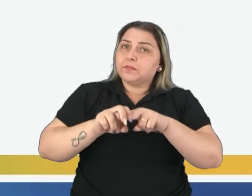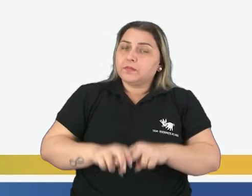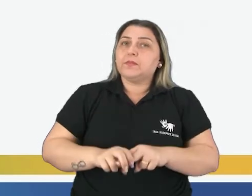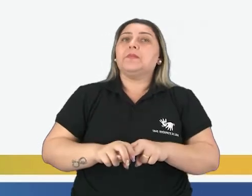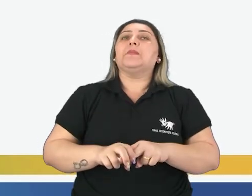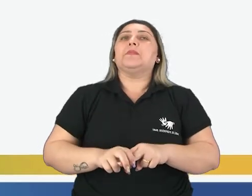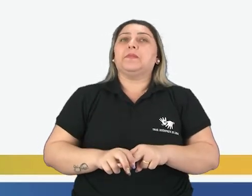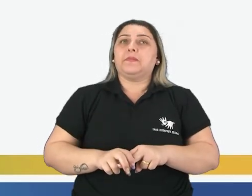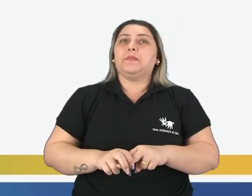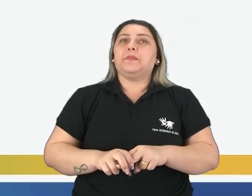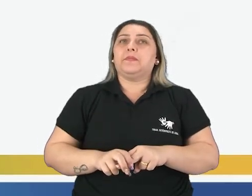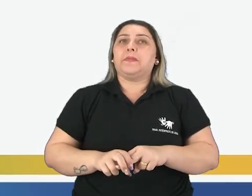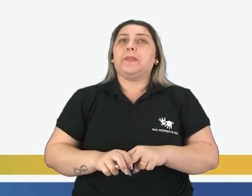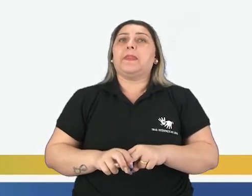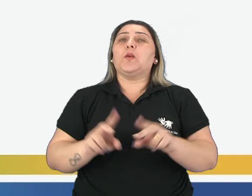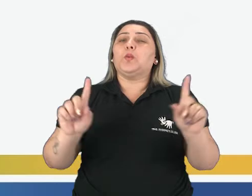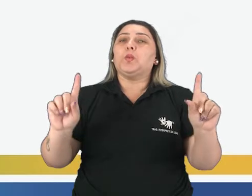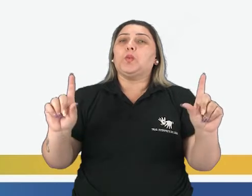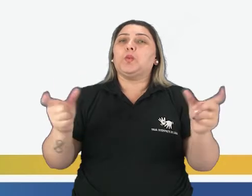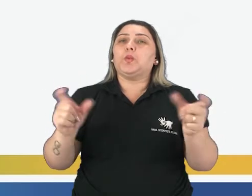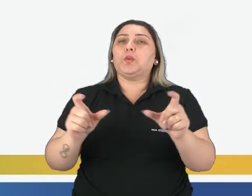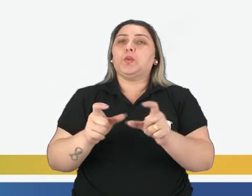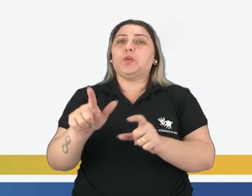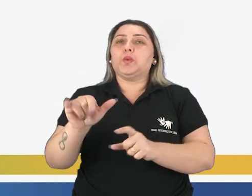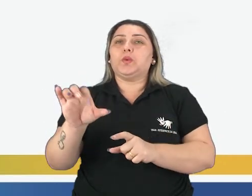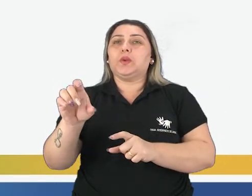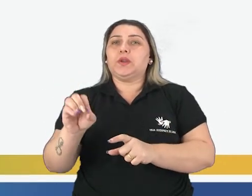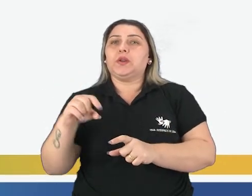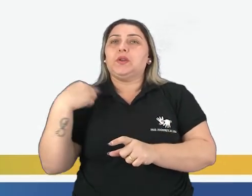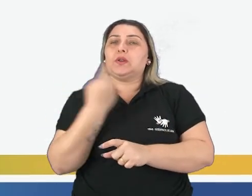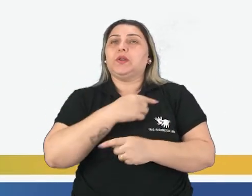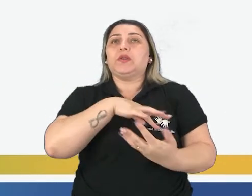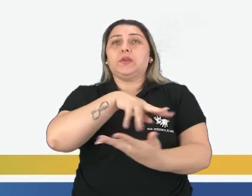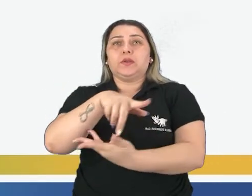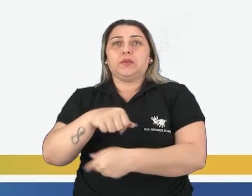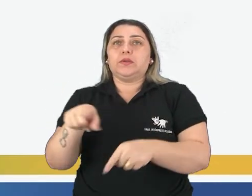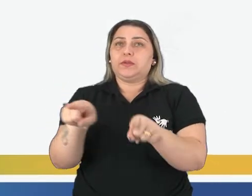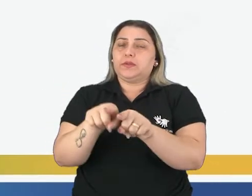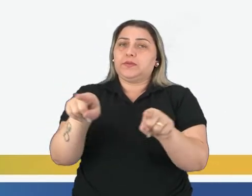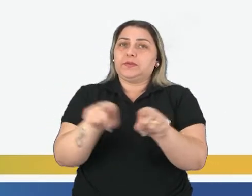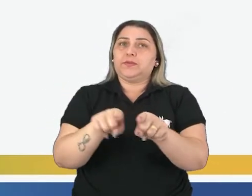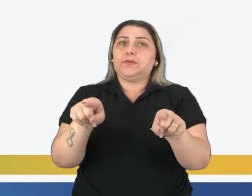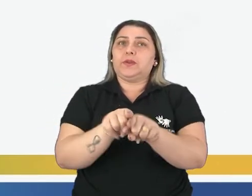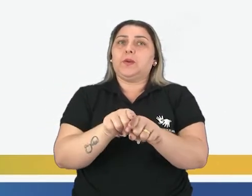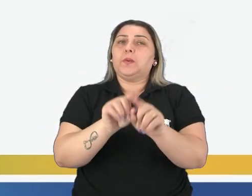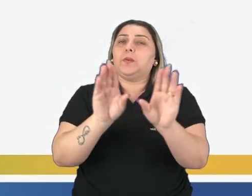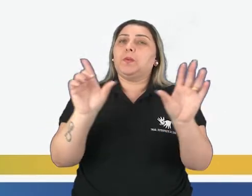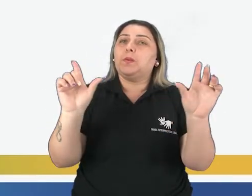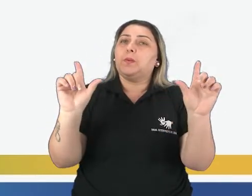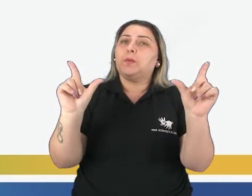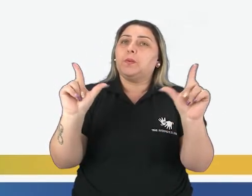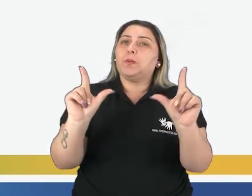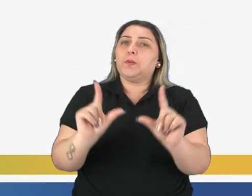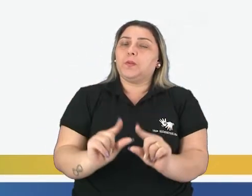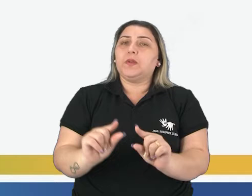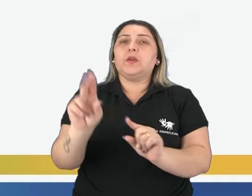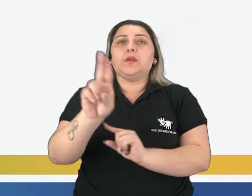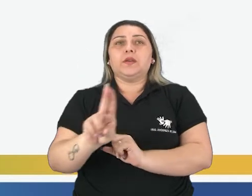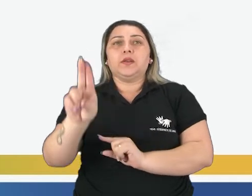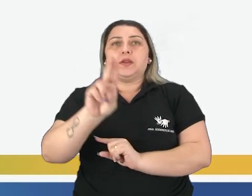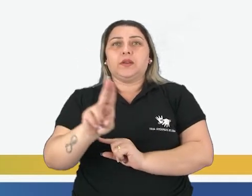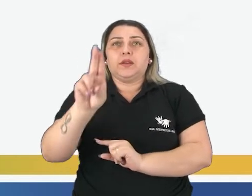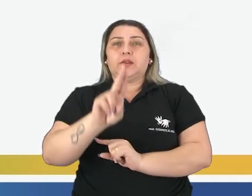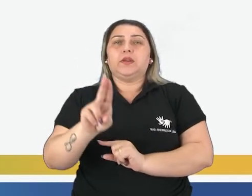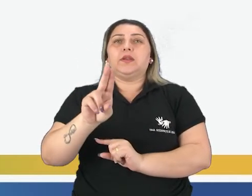a redução de lixo em nosso planeta e também uma diminuição da utilização dos